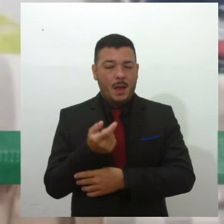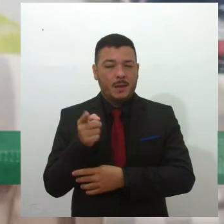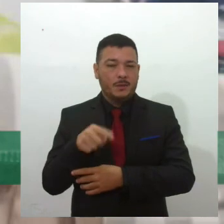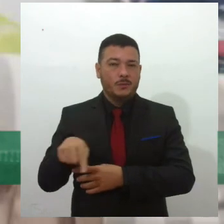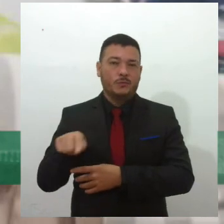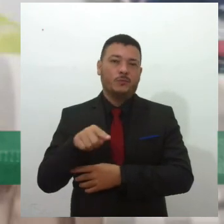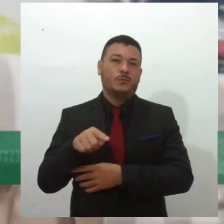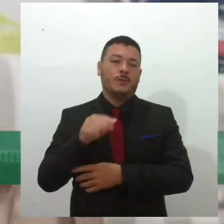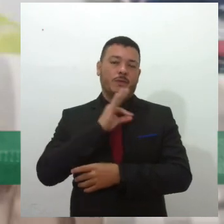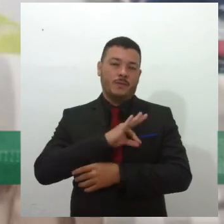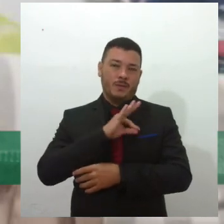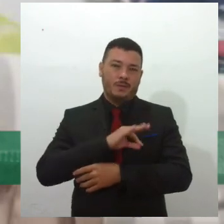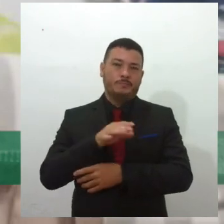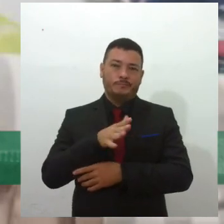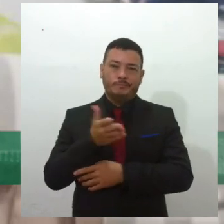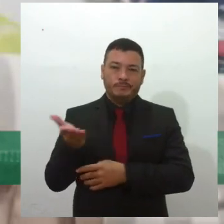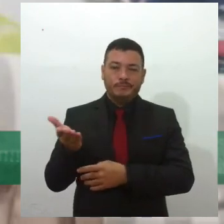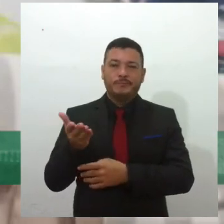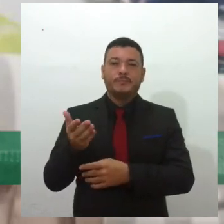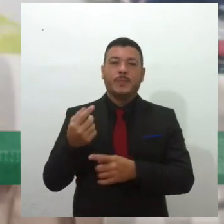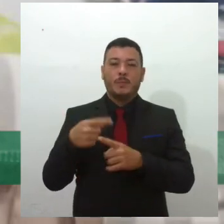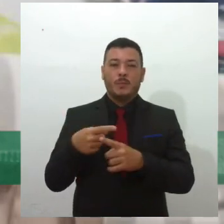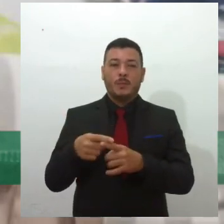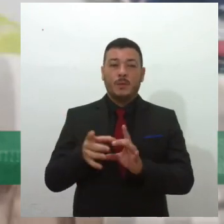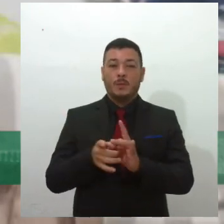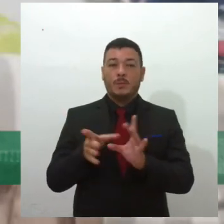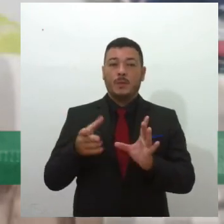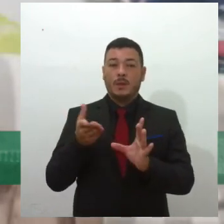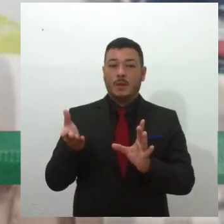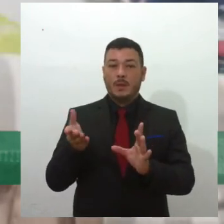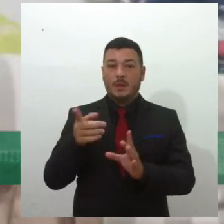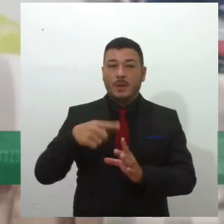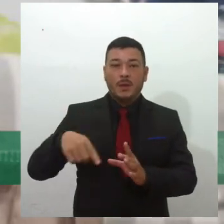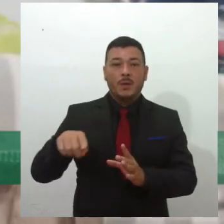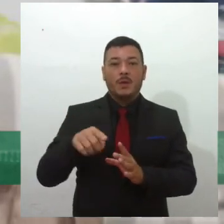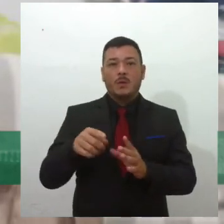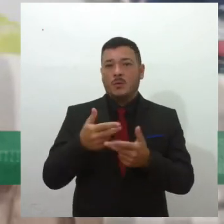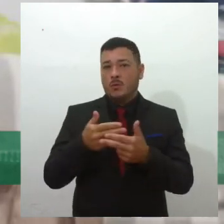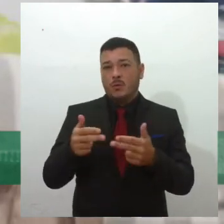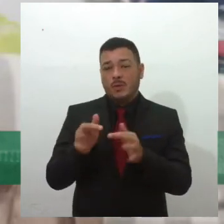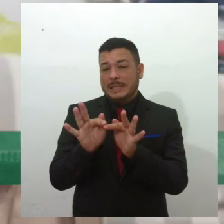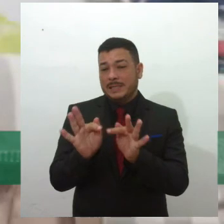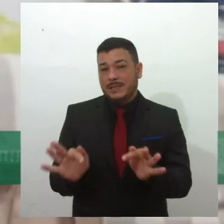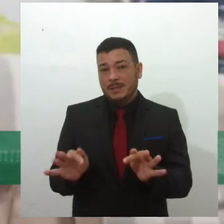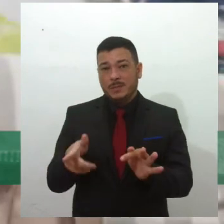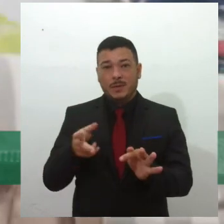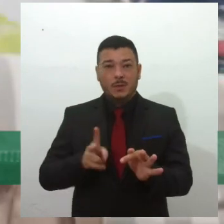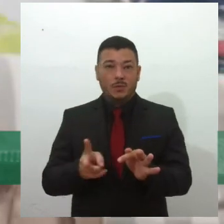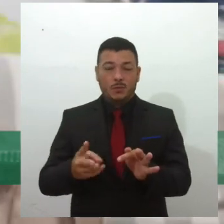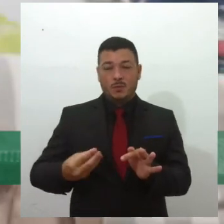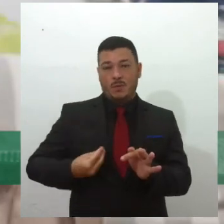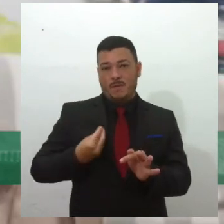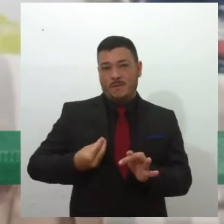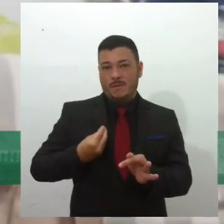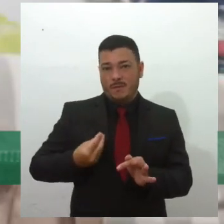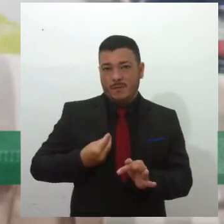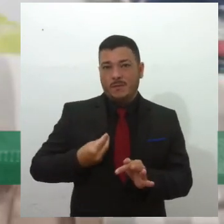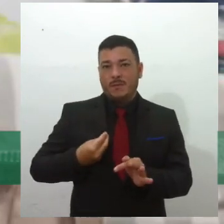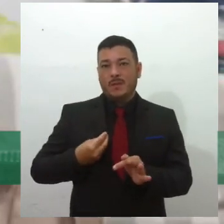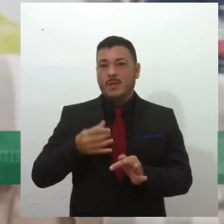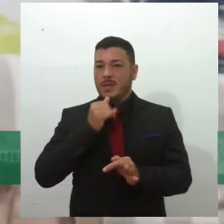tão difícil e permitir que as famílias tenham condições mínimas de se manter quanto à alimentação e os